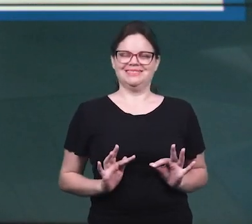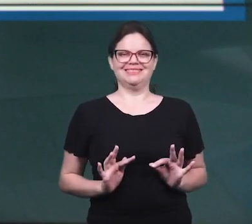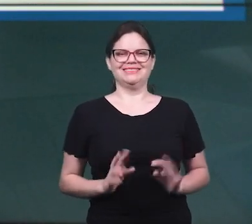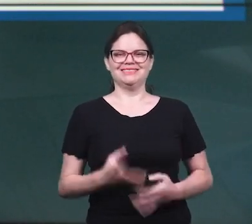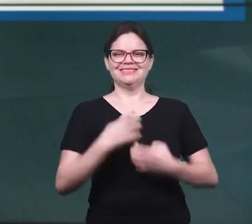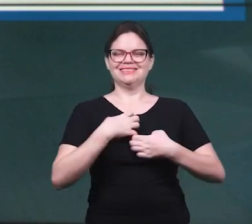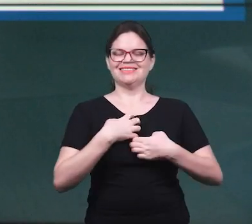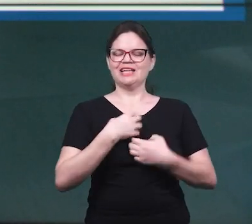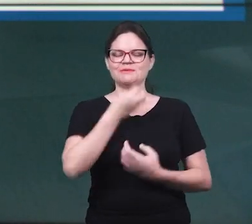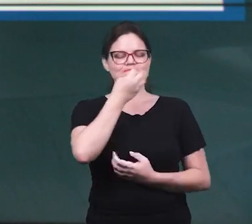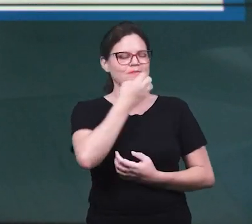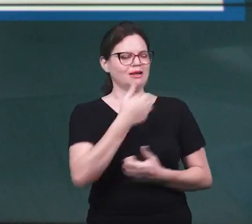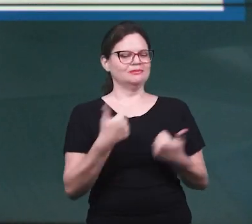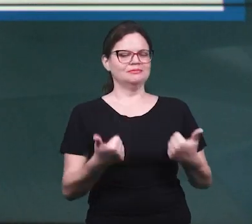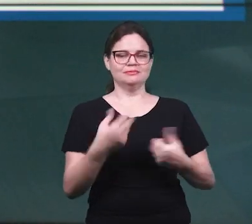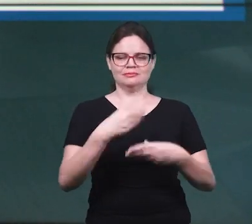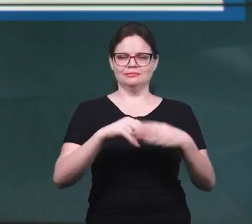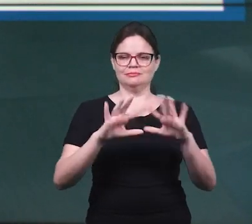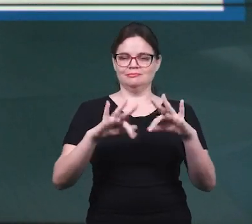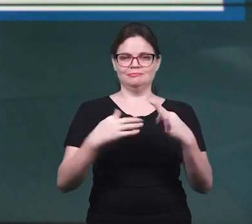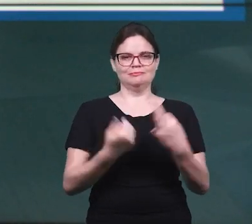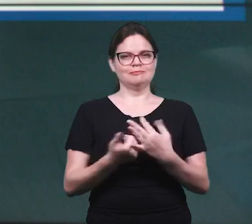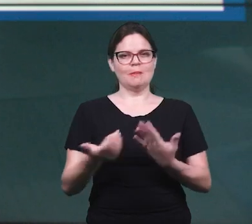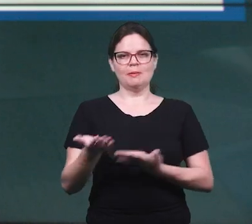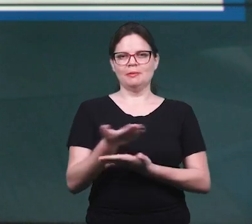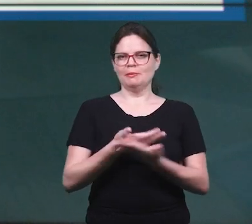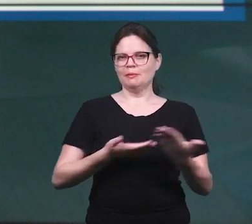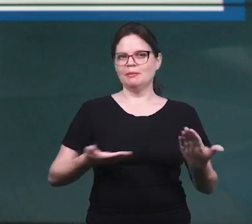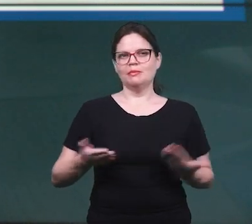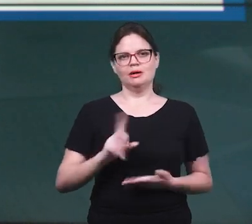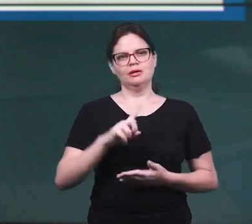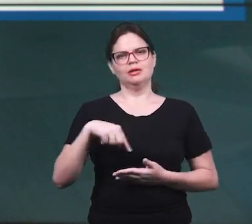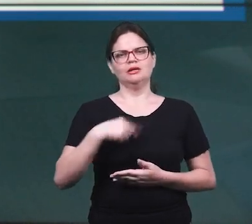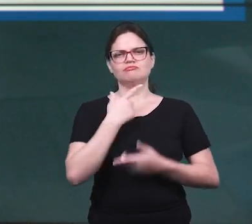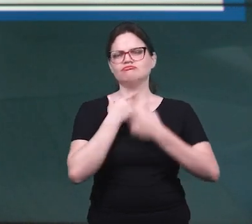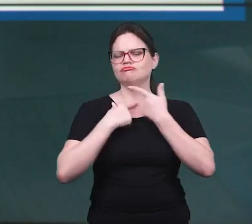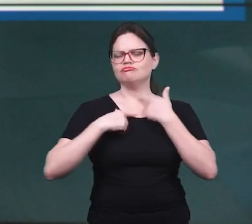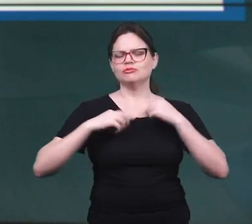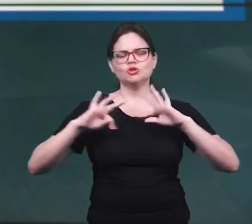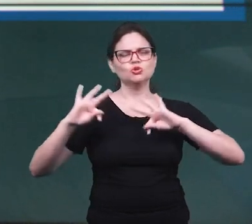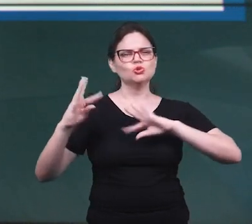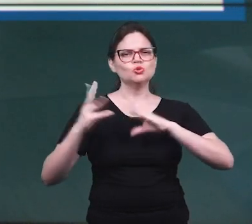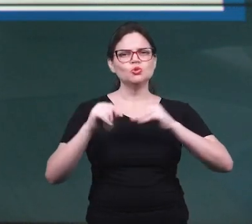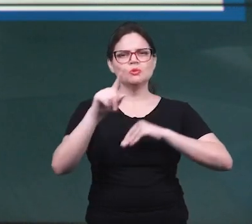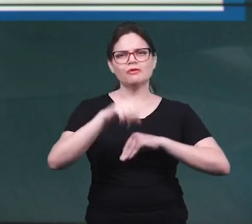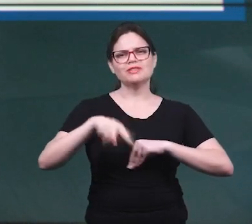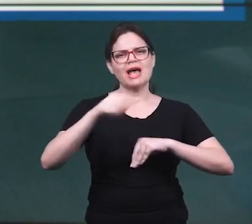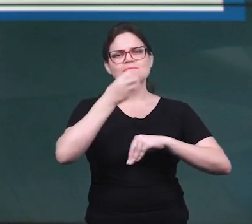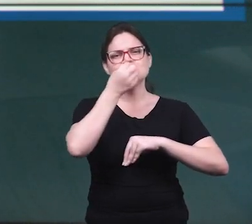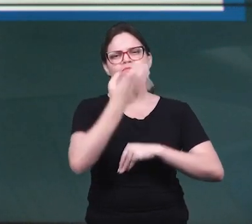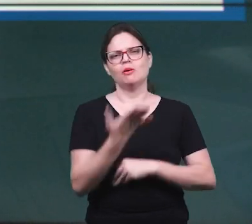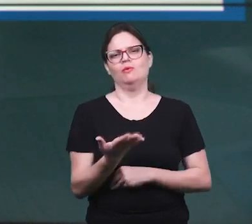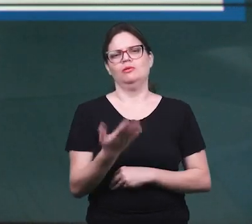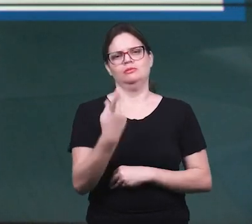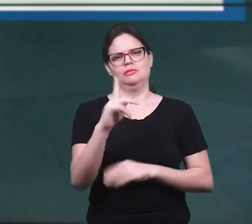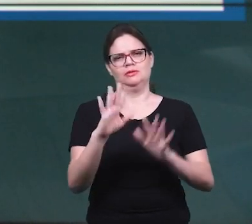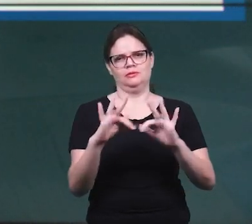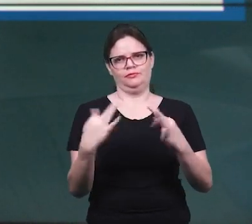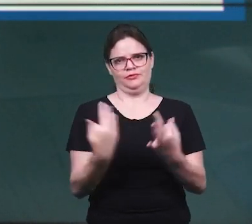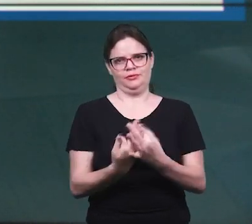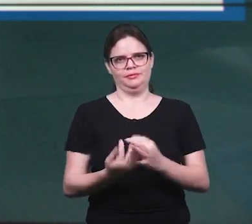gera bem-estar familiar. E é tudo que nós desejamos para você, para a sua família.